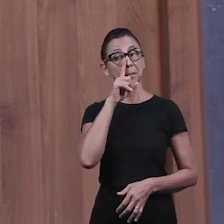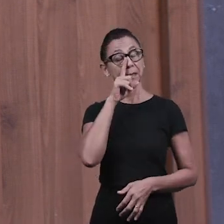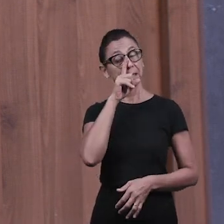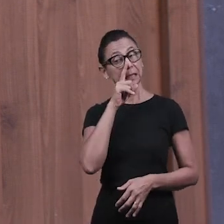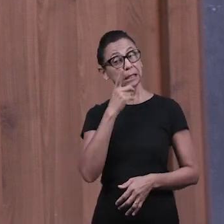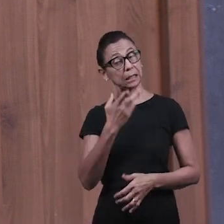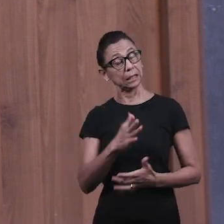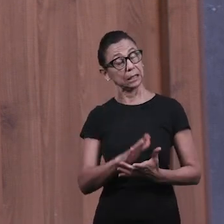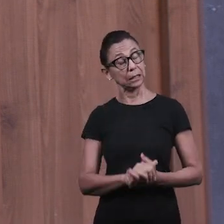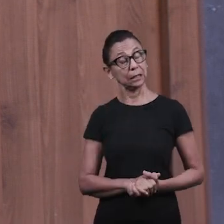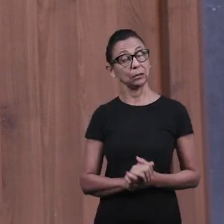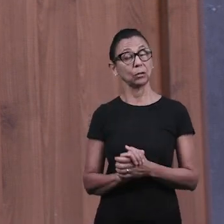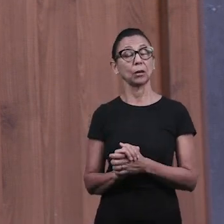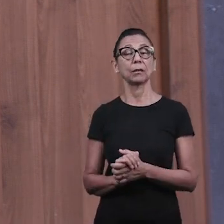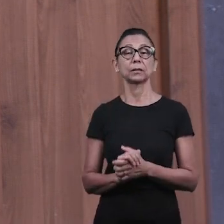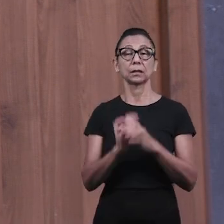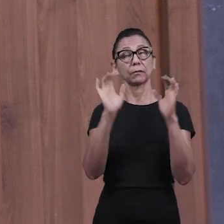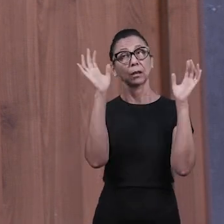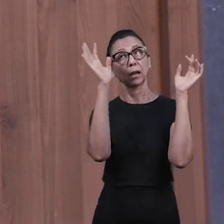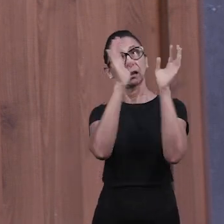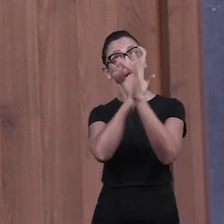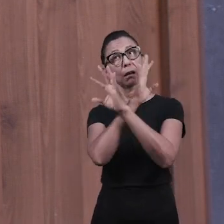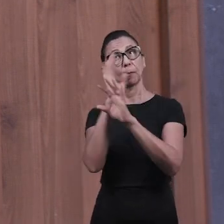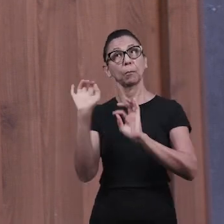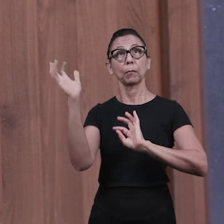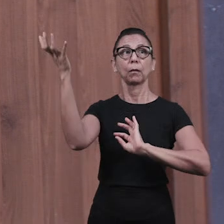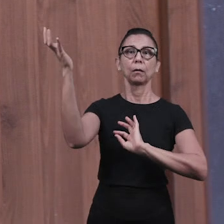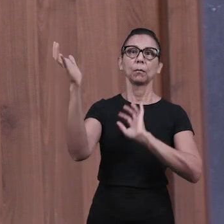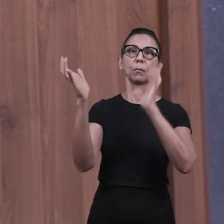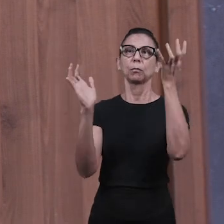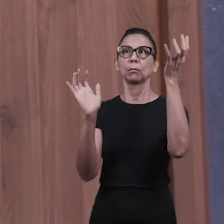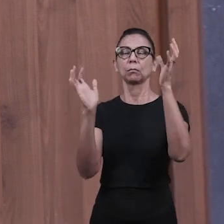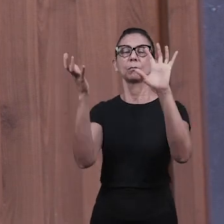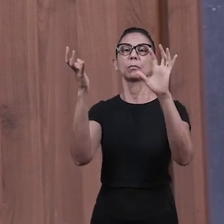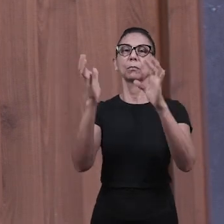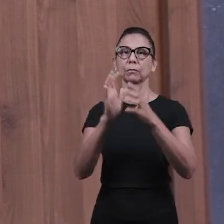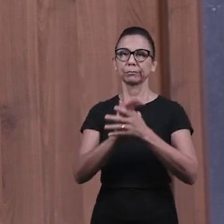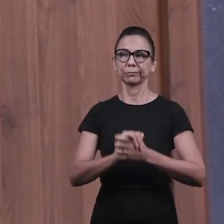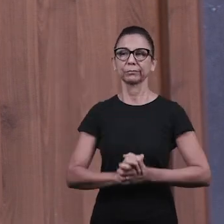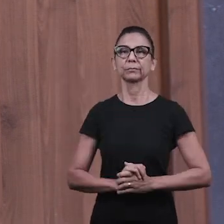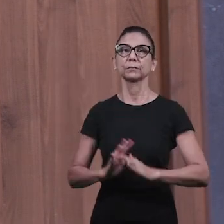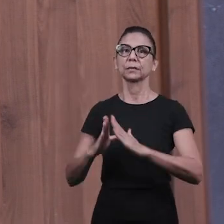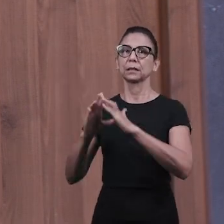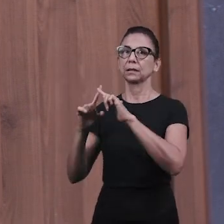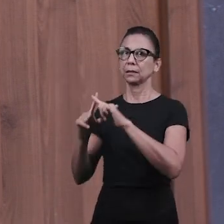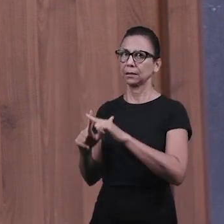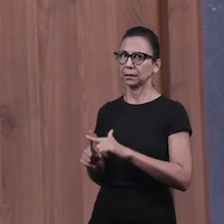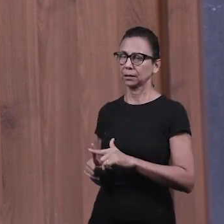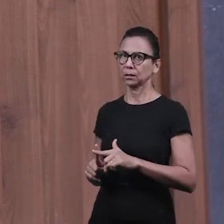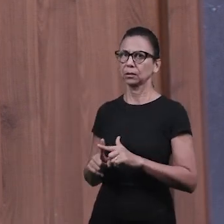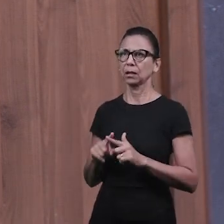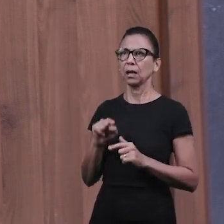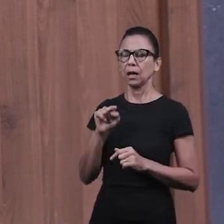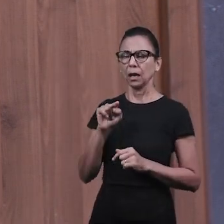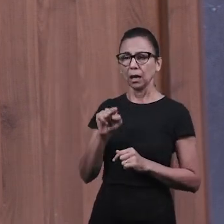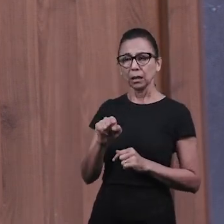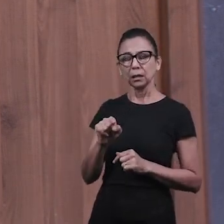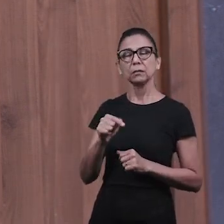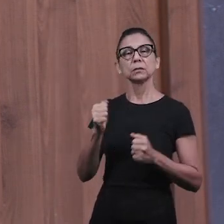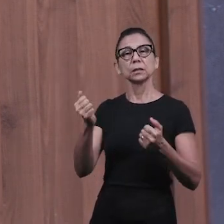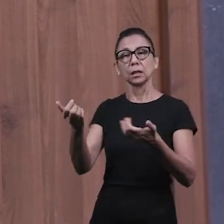de dormir o sono da vida espiritual nesse tempo profético que a igreja está vivendo. Ou seja, ser convidado e